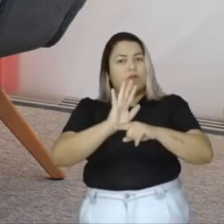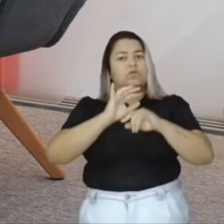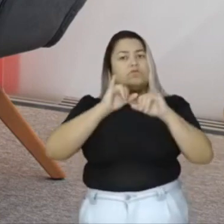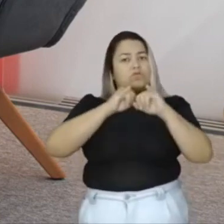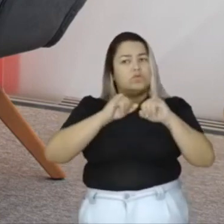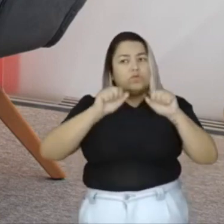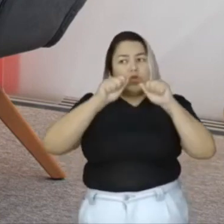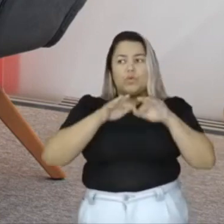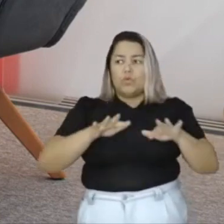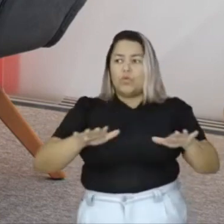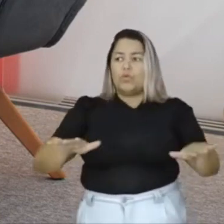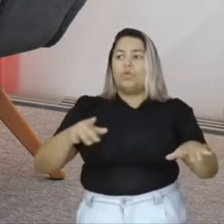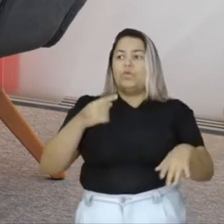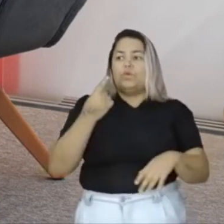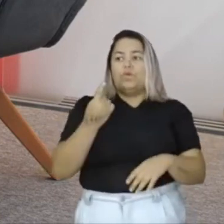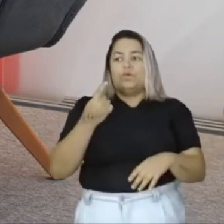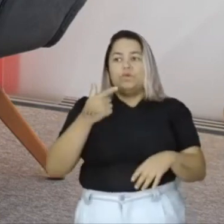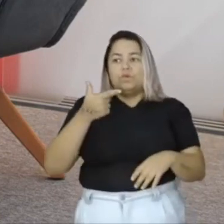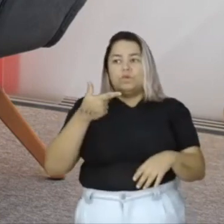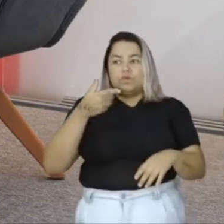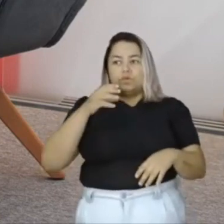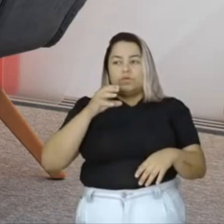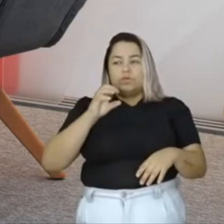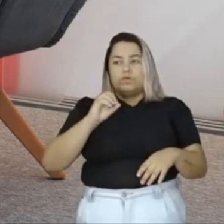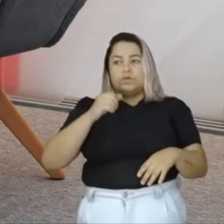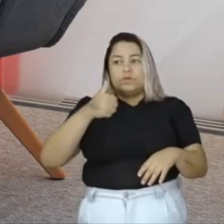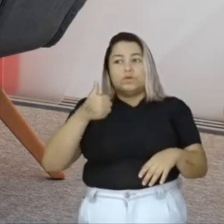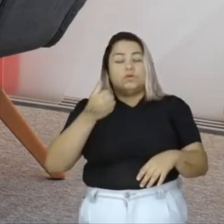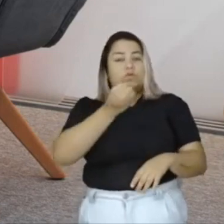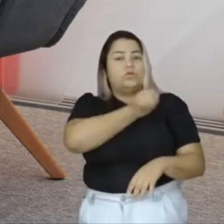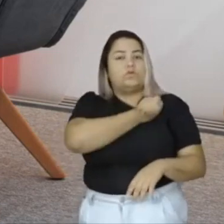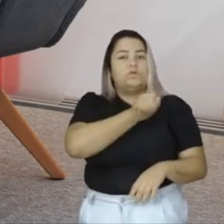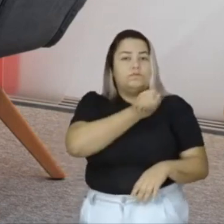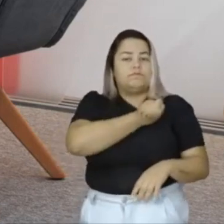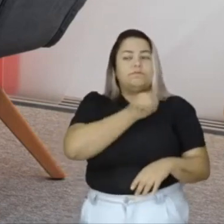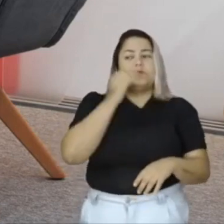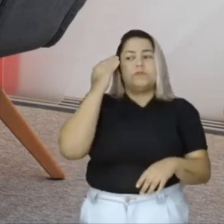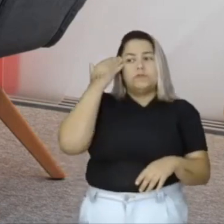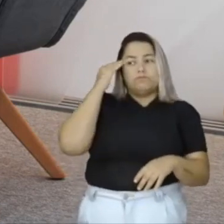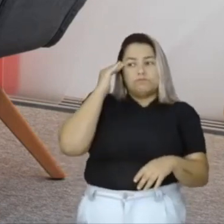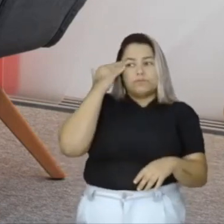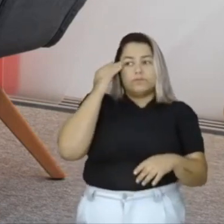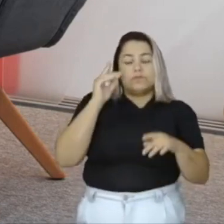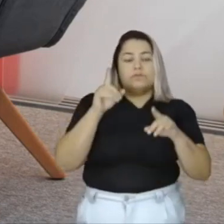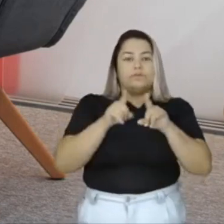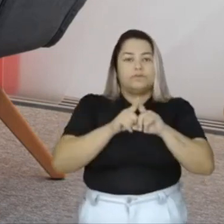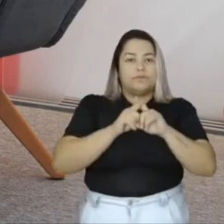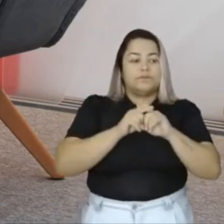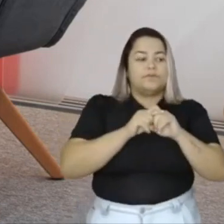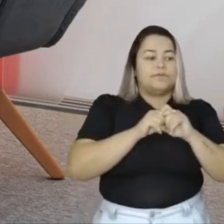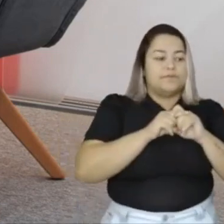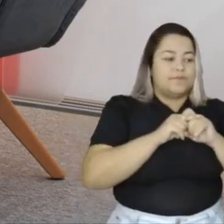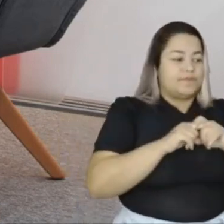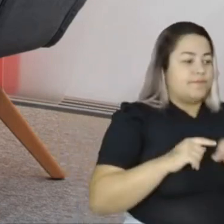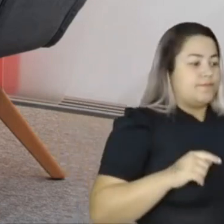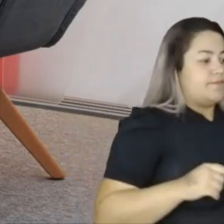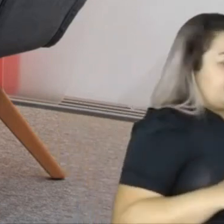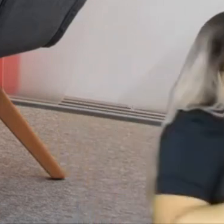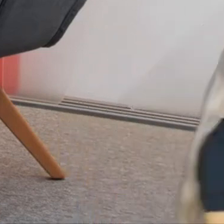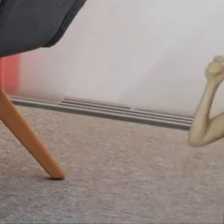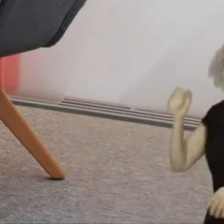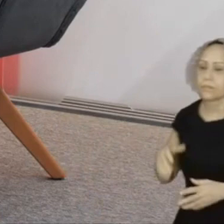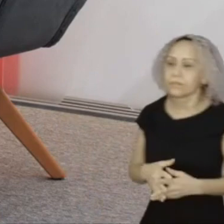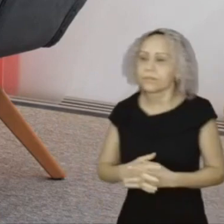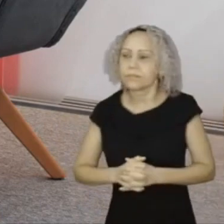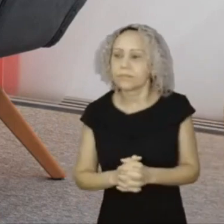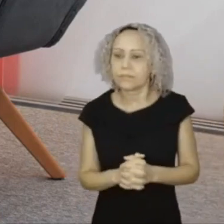divulgar, sabe, o número 121 e que entendam muito sobre o Bolsa Família. Como diz o presidente Lula,